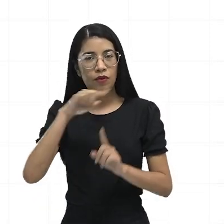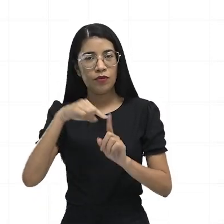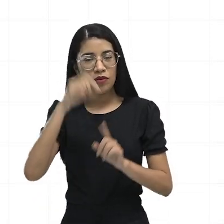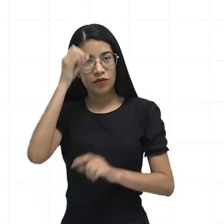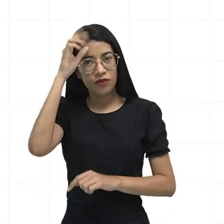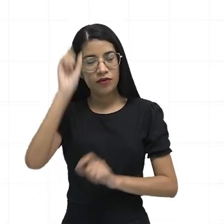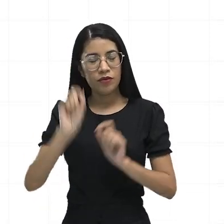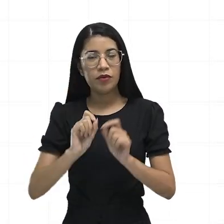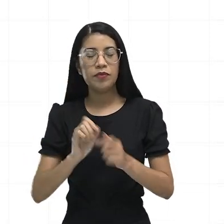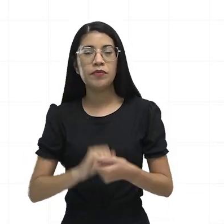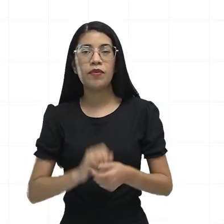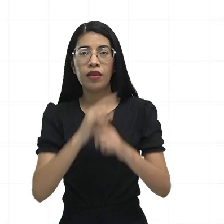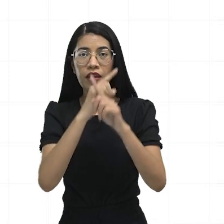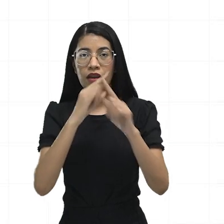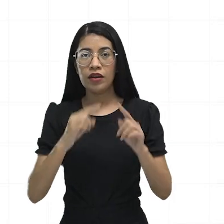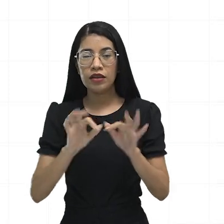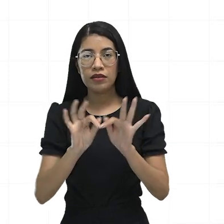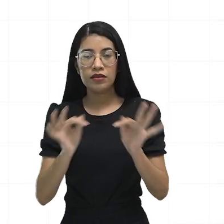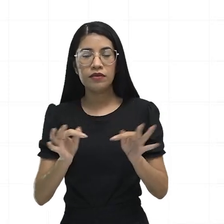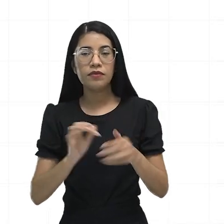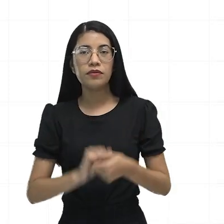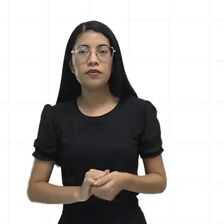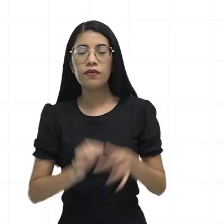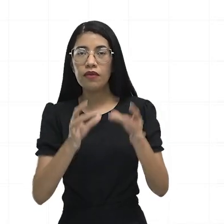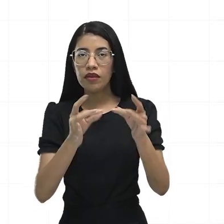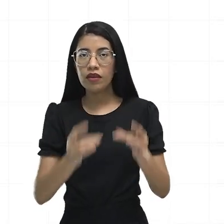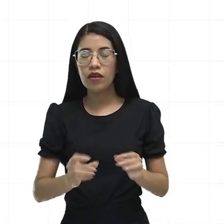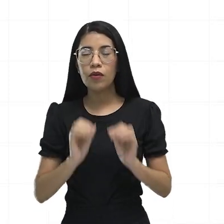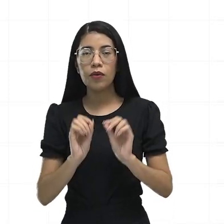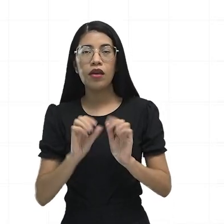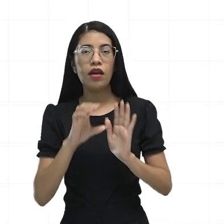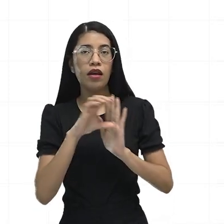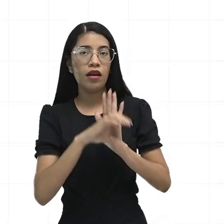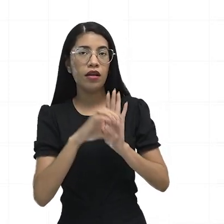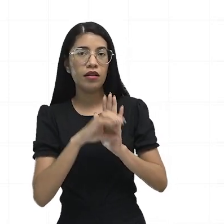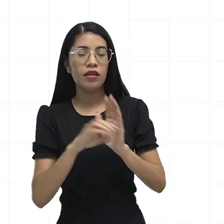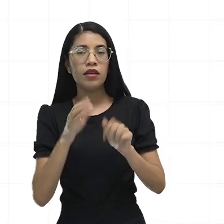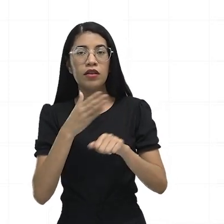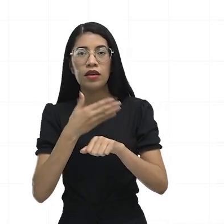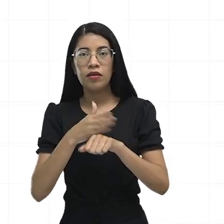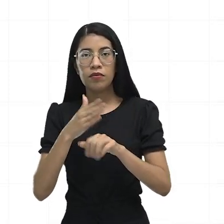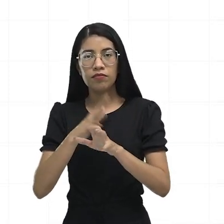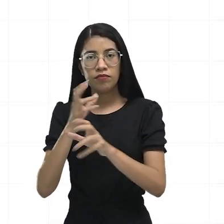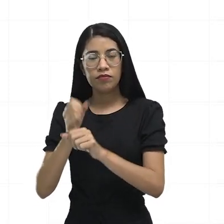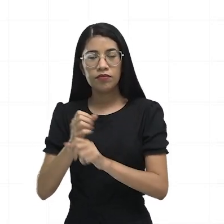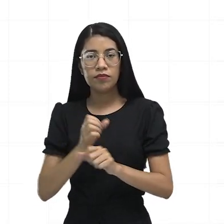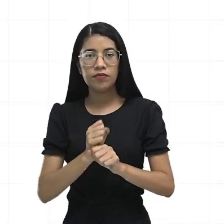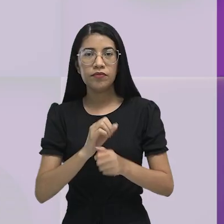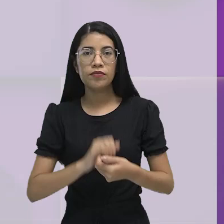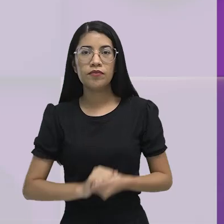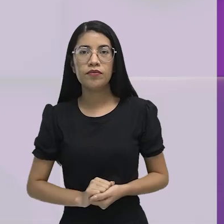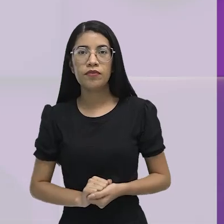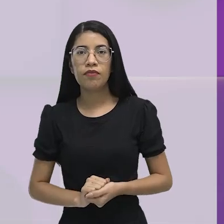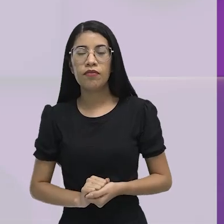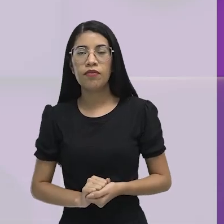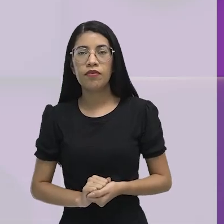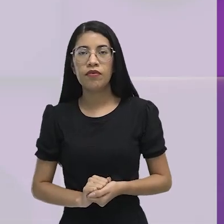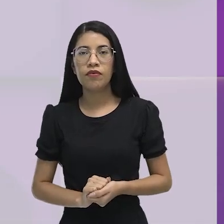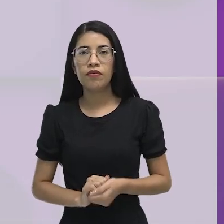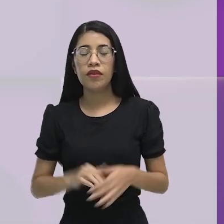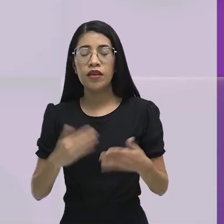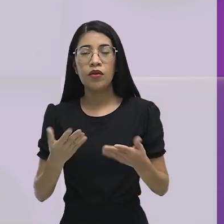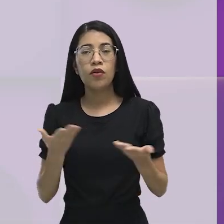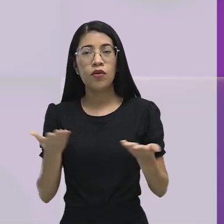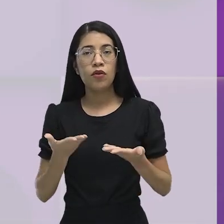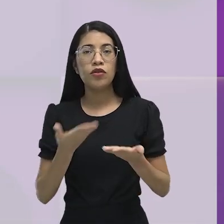é regra de 3 simples. O detalhamento, conceito e aplicação. Então,